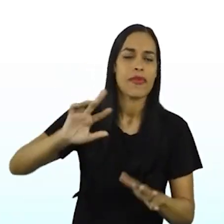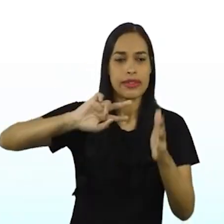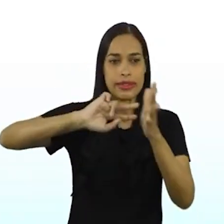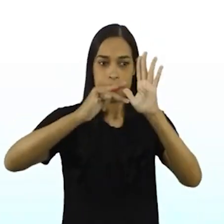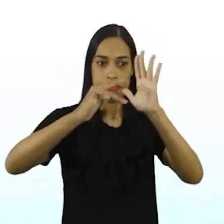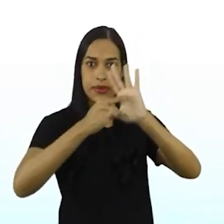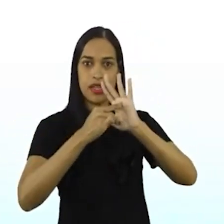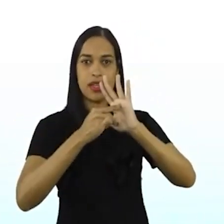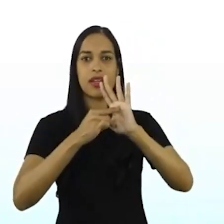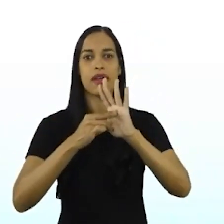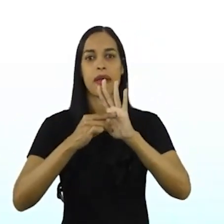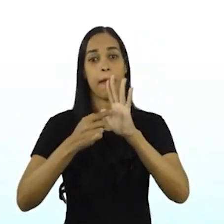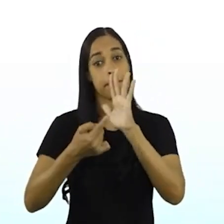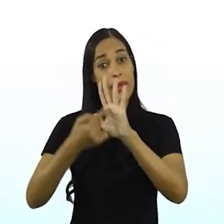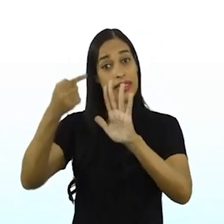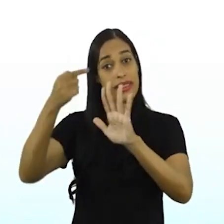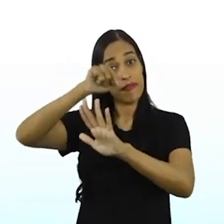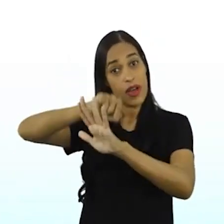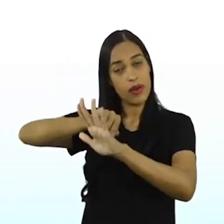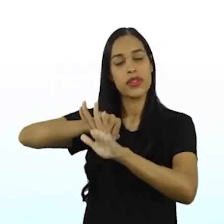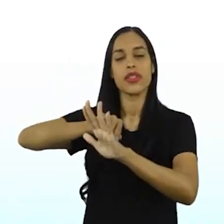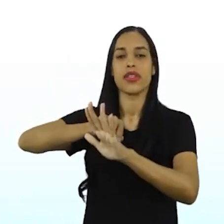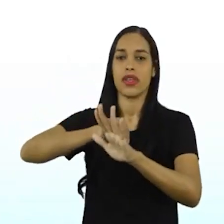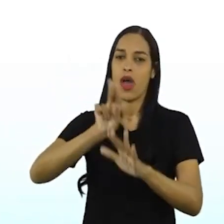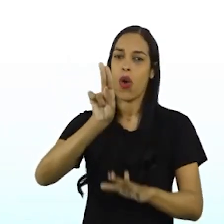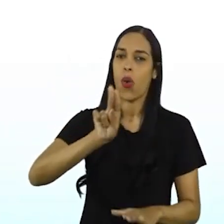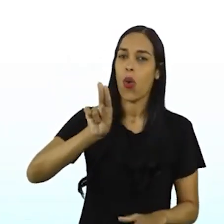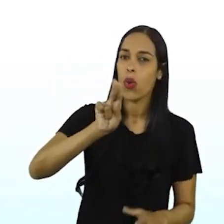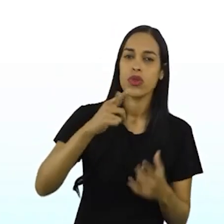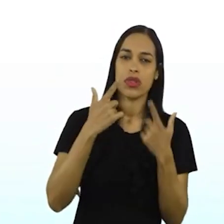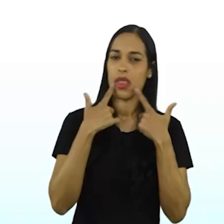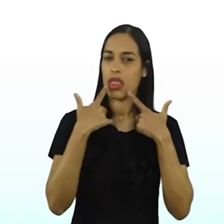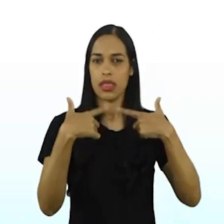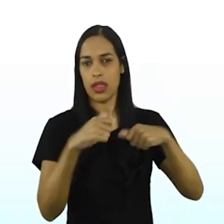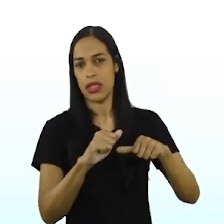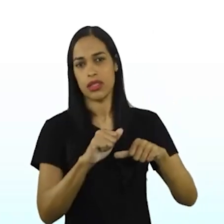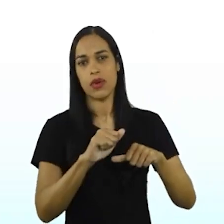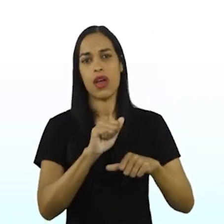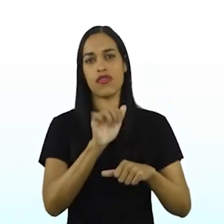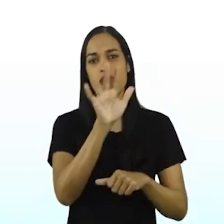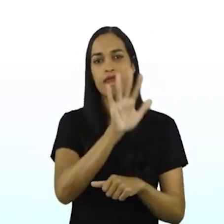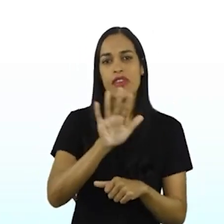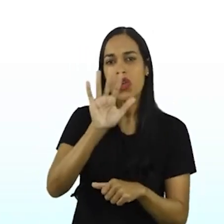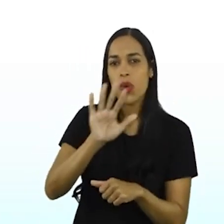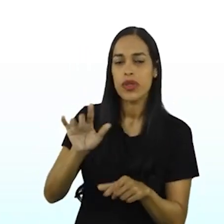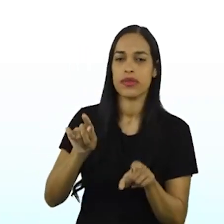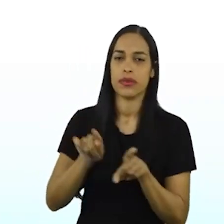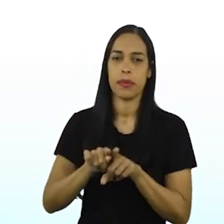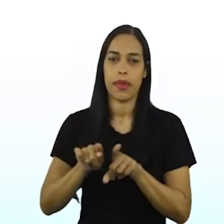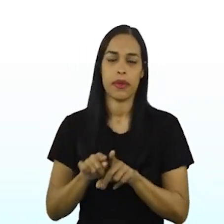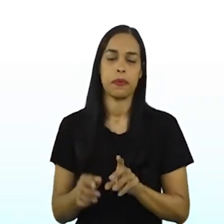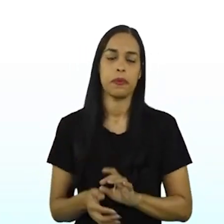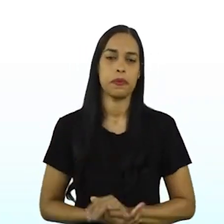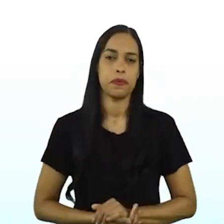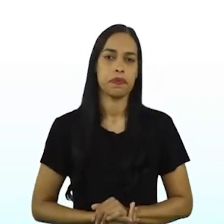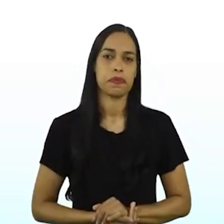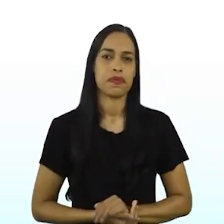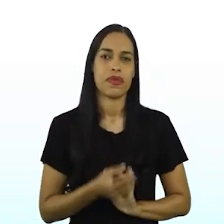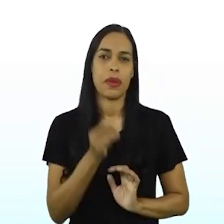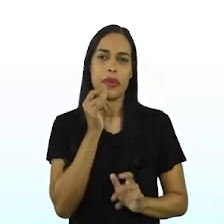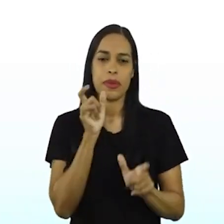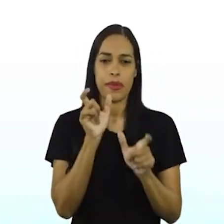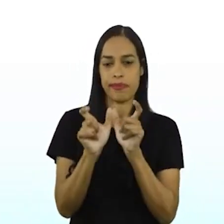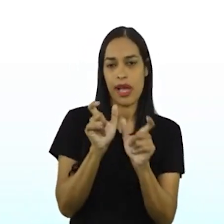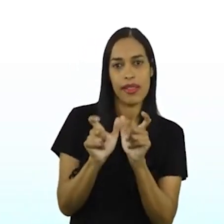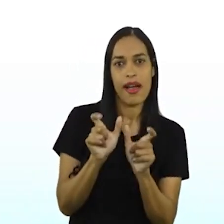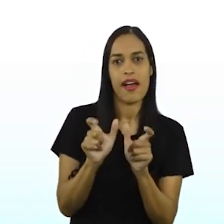linguagem simbólica, metafórica. Como eu falei, uso de figuras de linguagens. Está lá, figuras de linguagens. O